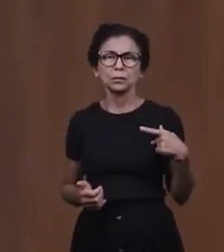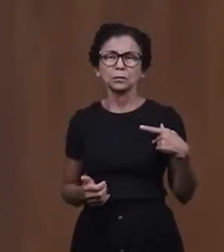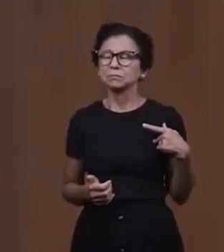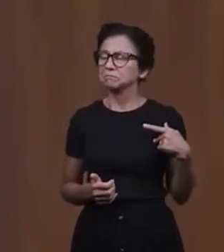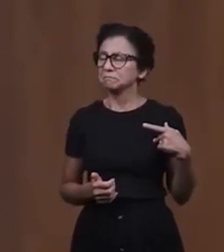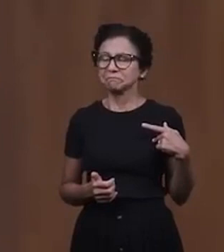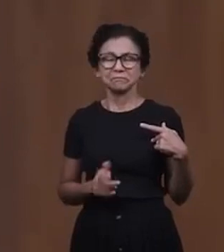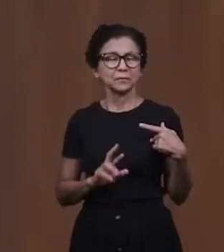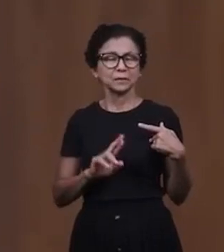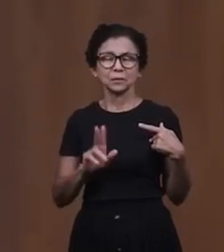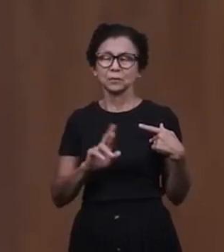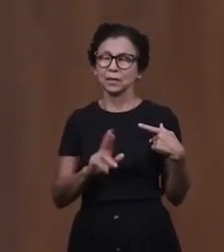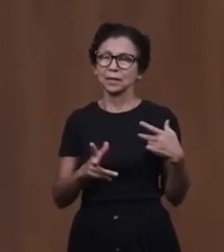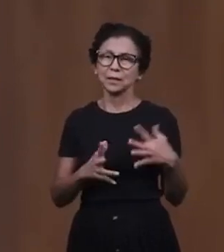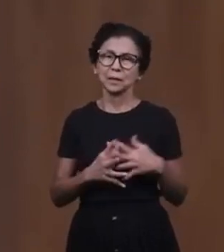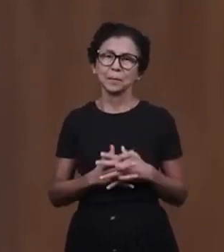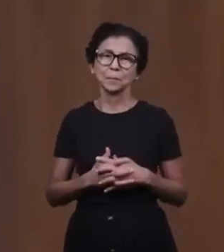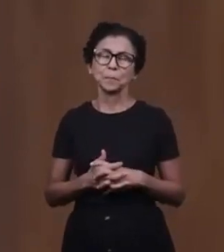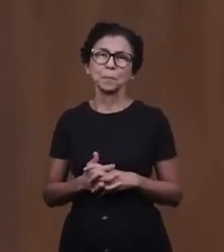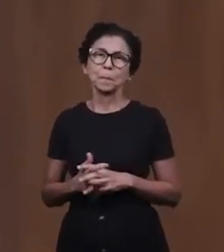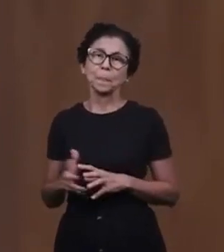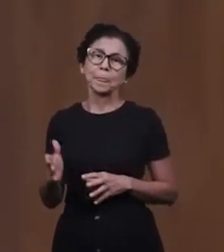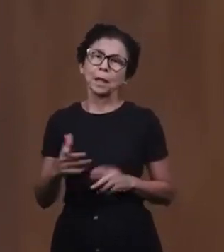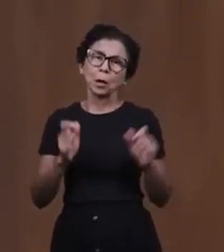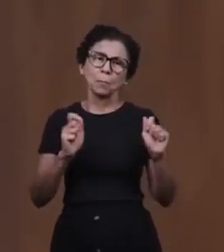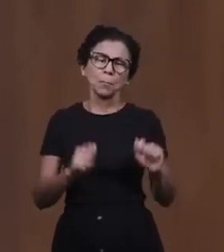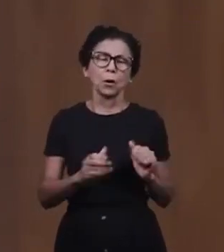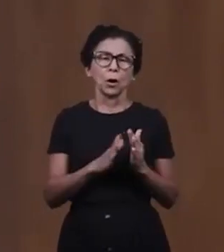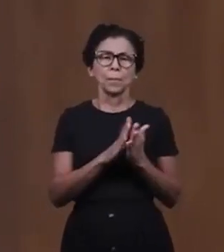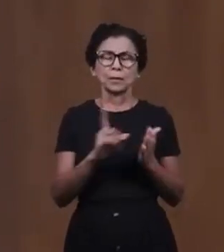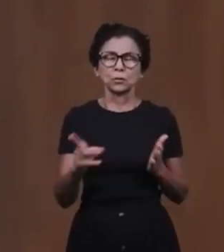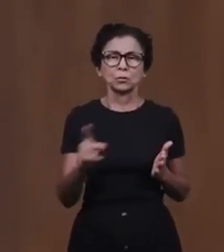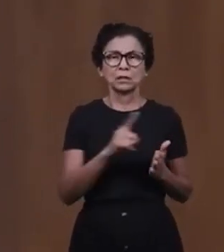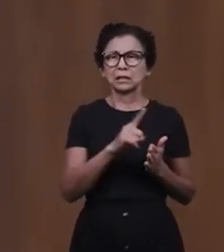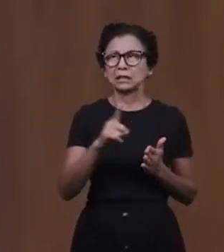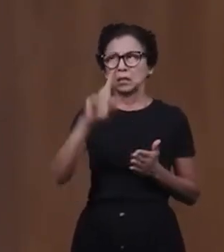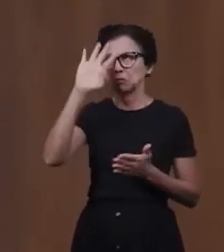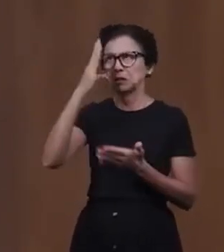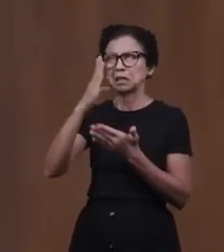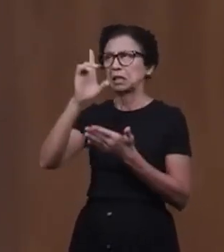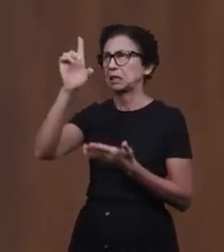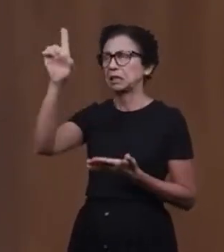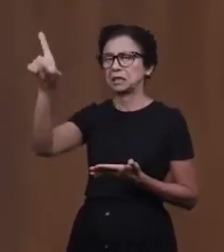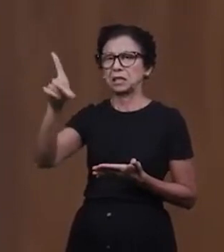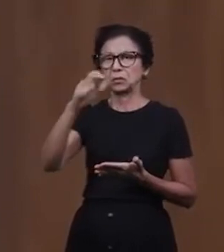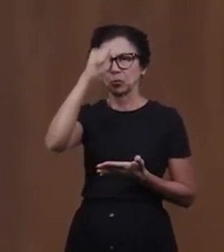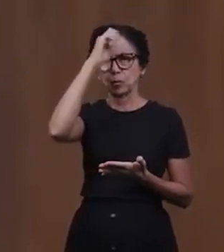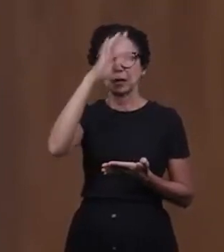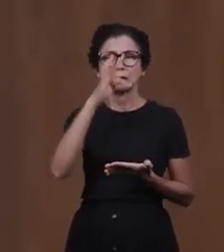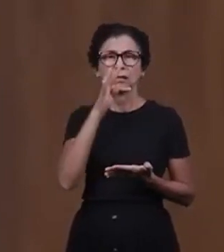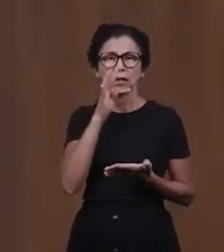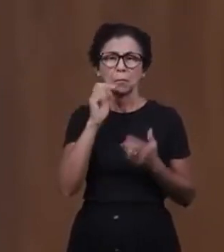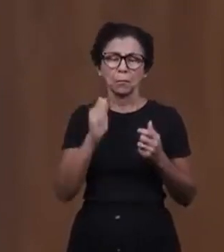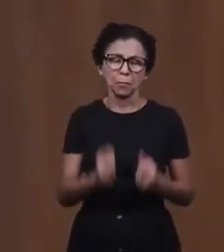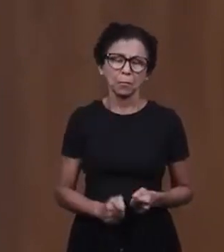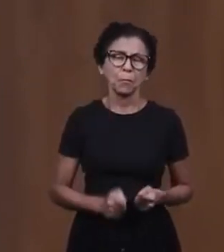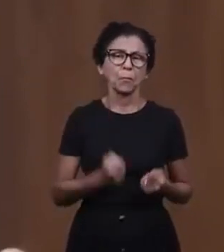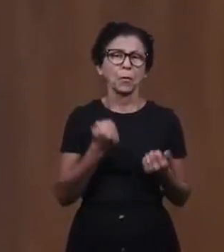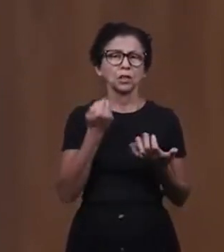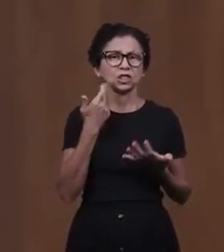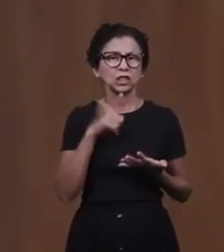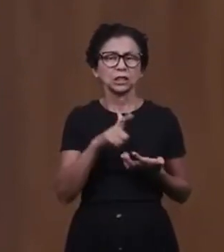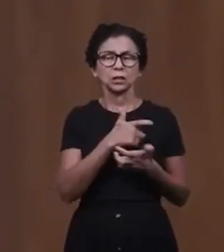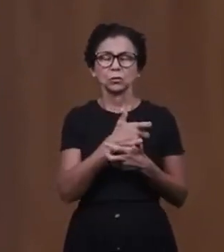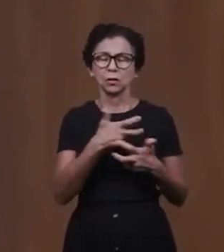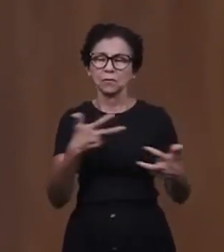sobre um ateu, um agnóstico, ele pode ler, conhecer a Bíblia, saber tudo, saber ela no grego,